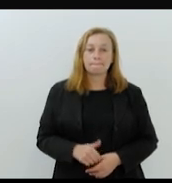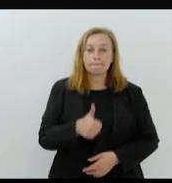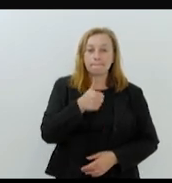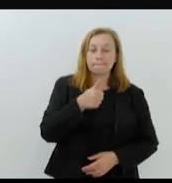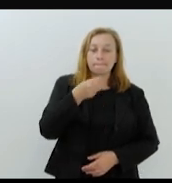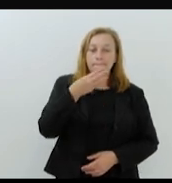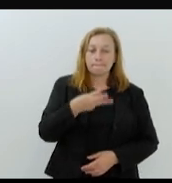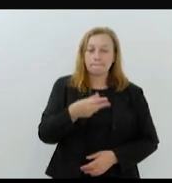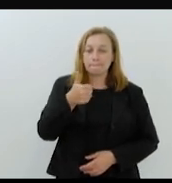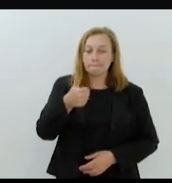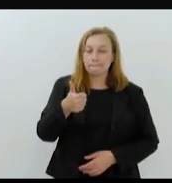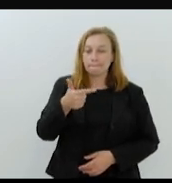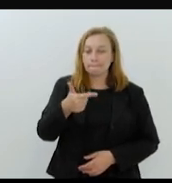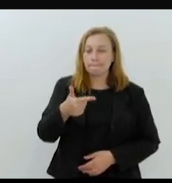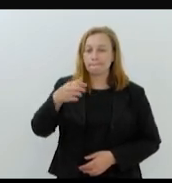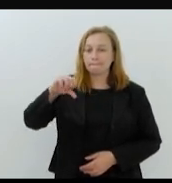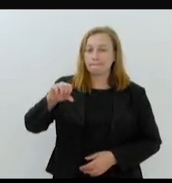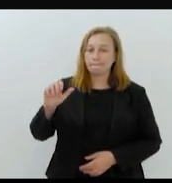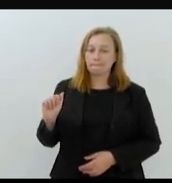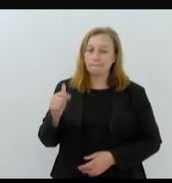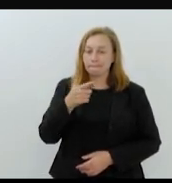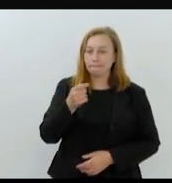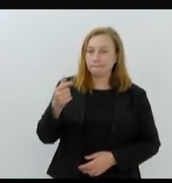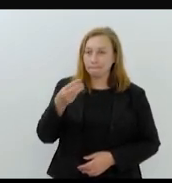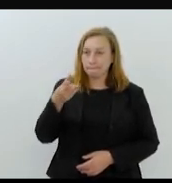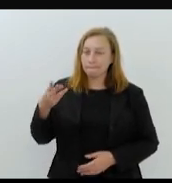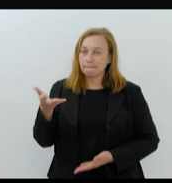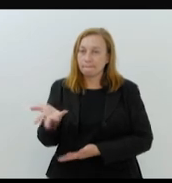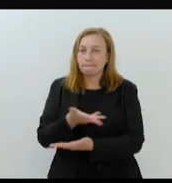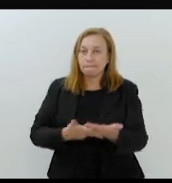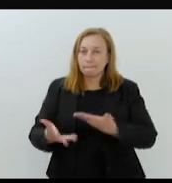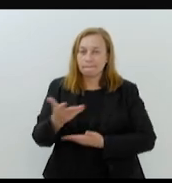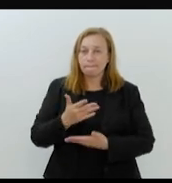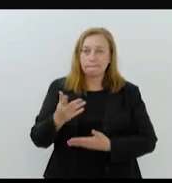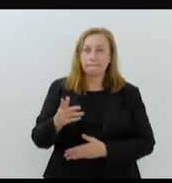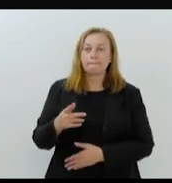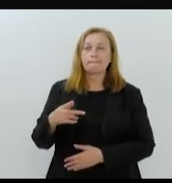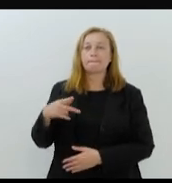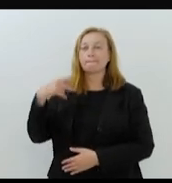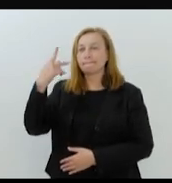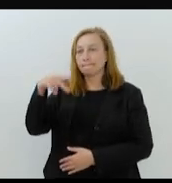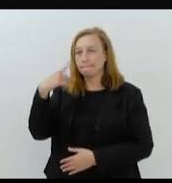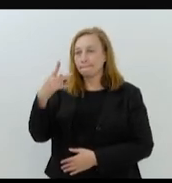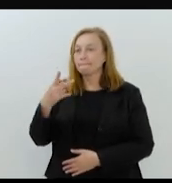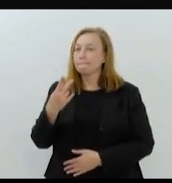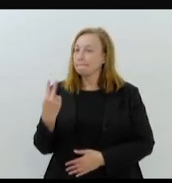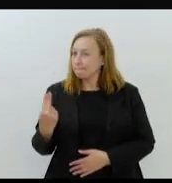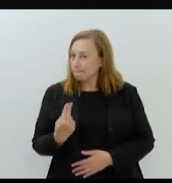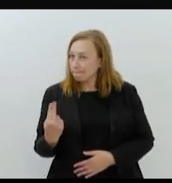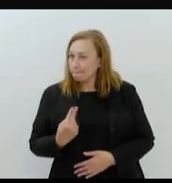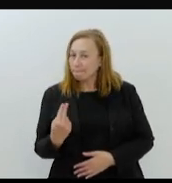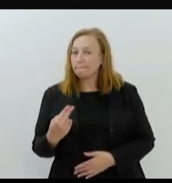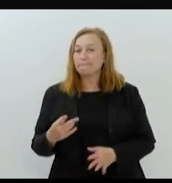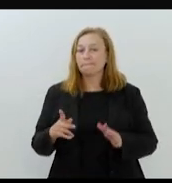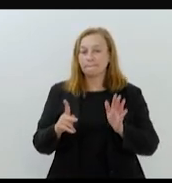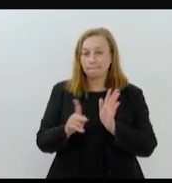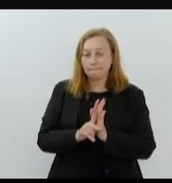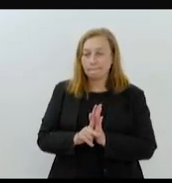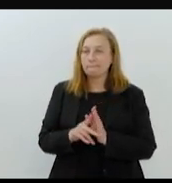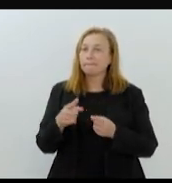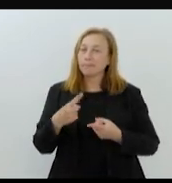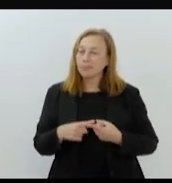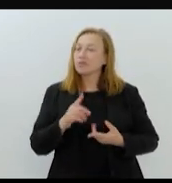sua generosidade, deputada Carla, né, em compartilhar com todo o parlamento a autoria, né, deste projeto,